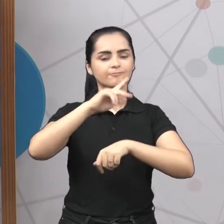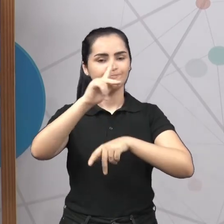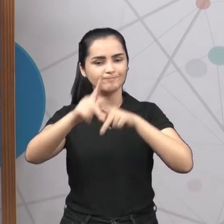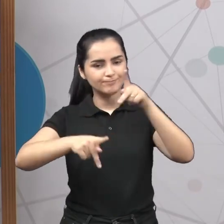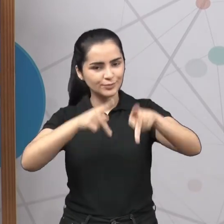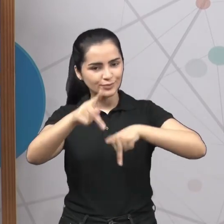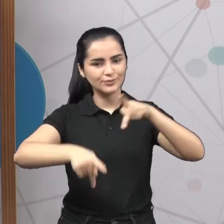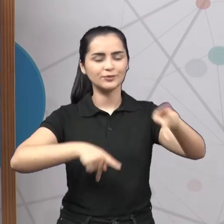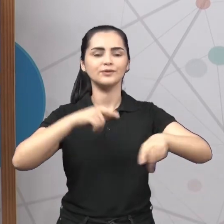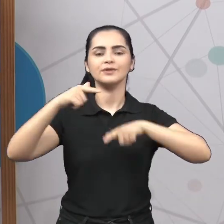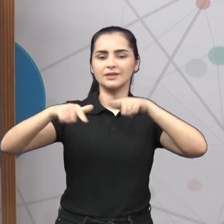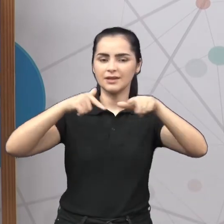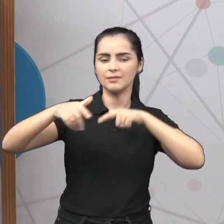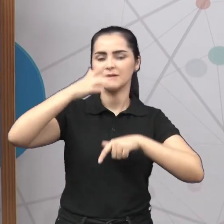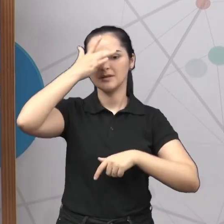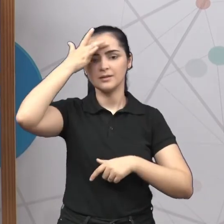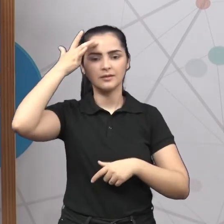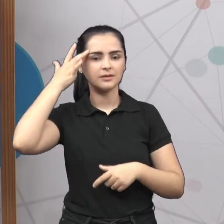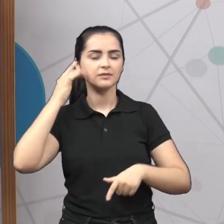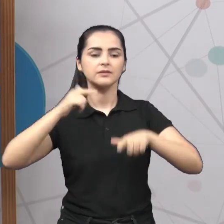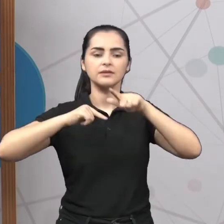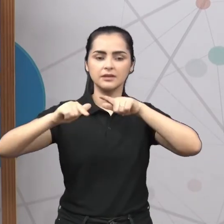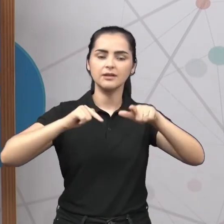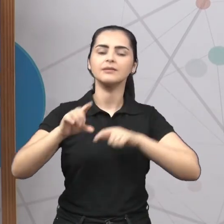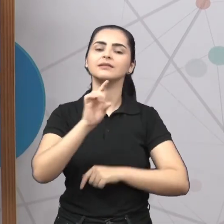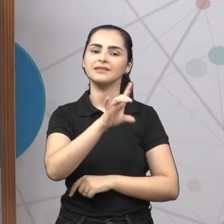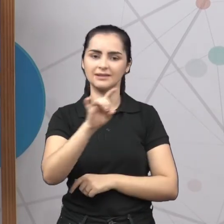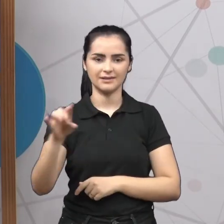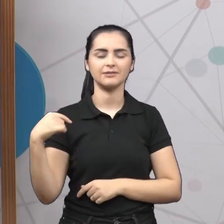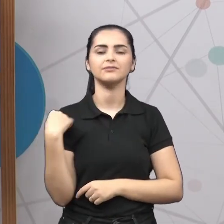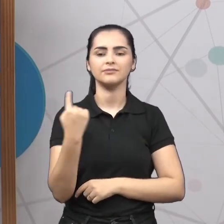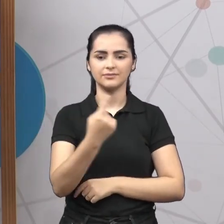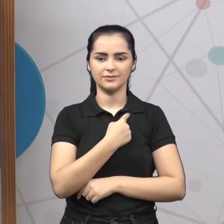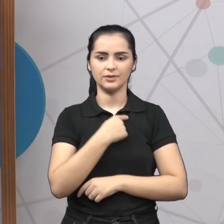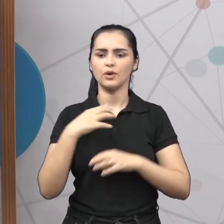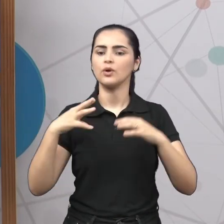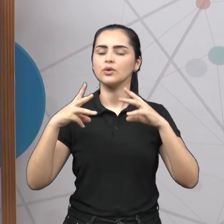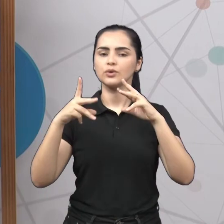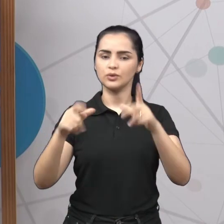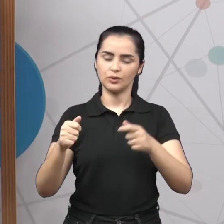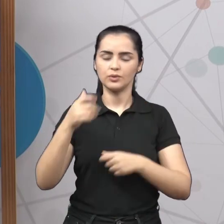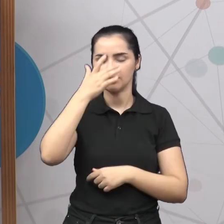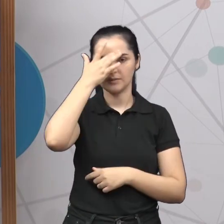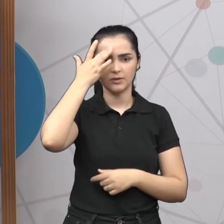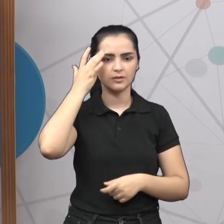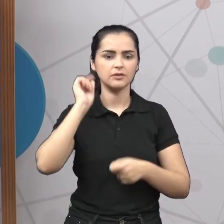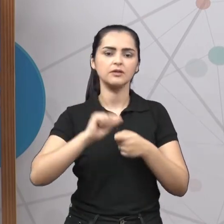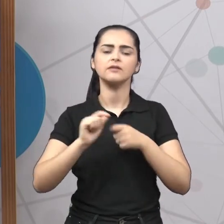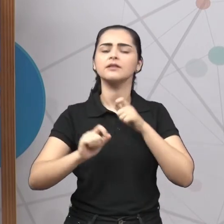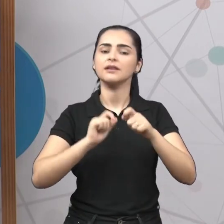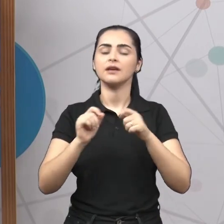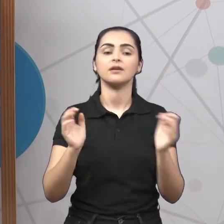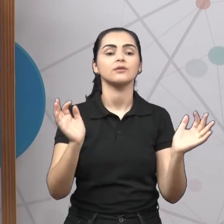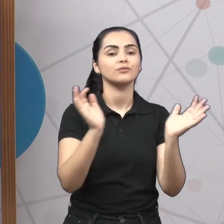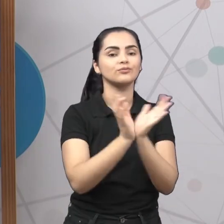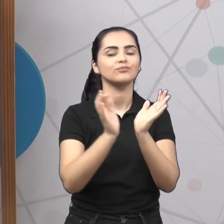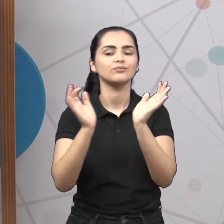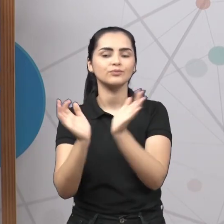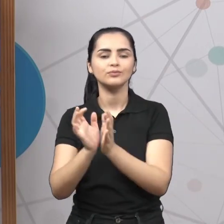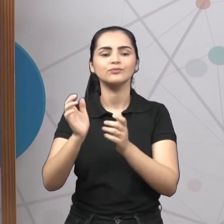para a população, trabalhando para cada um de nós. Então, todos eles formam quem? Formam uma equipe